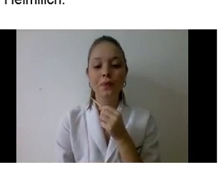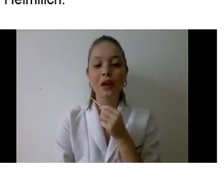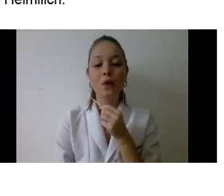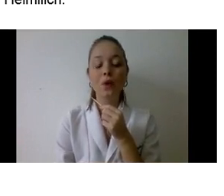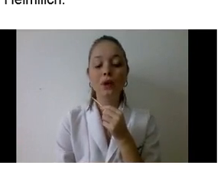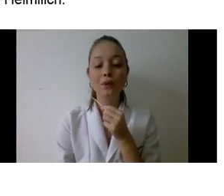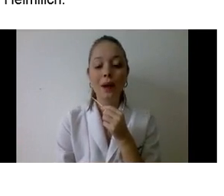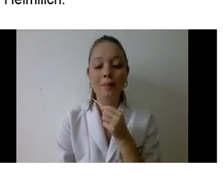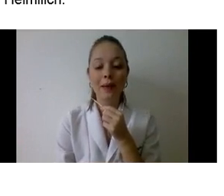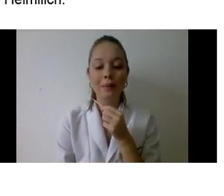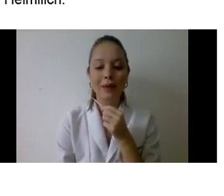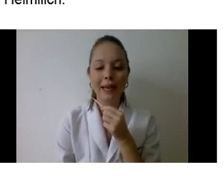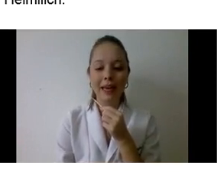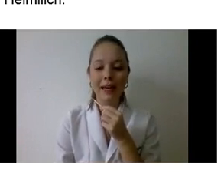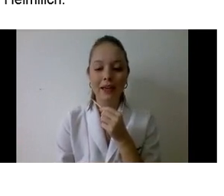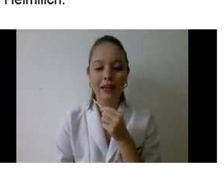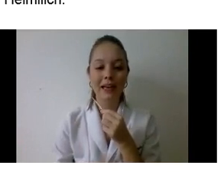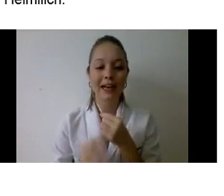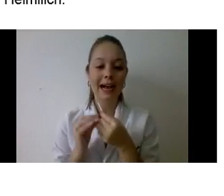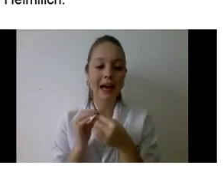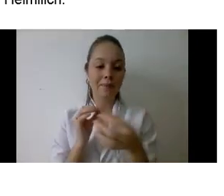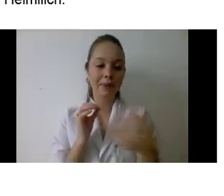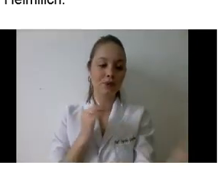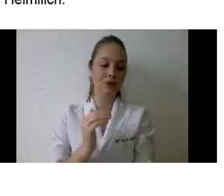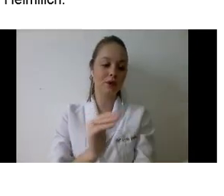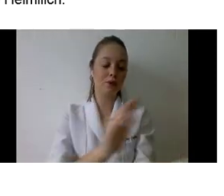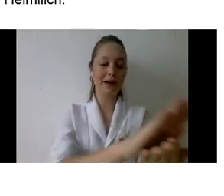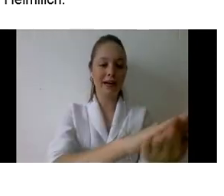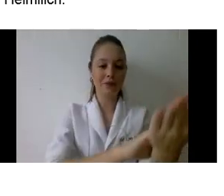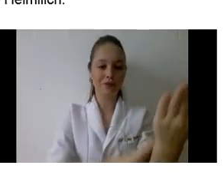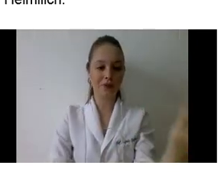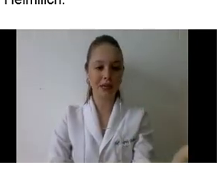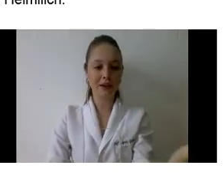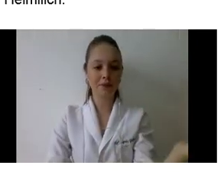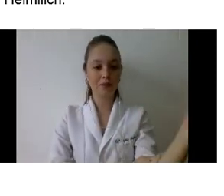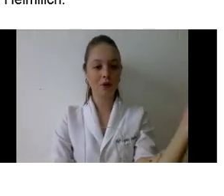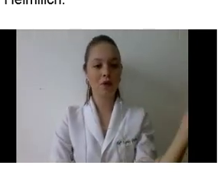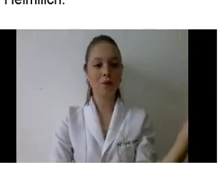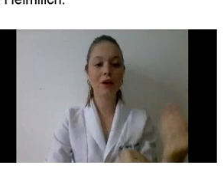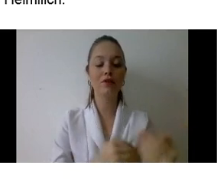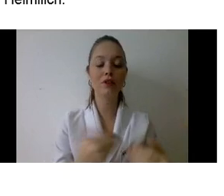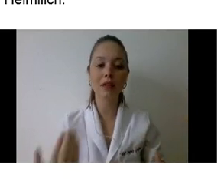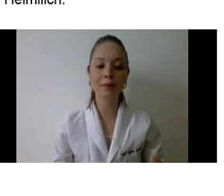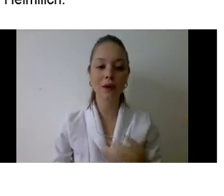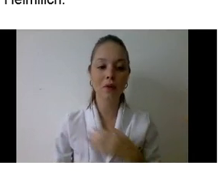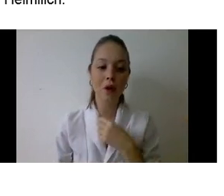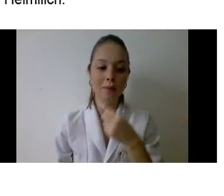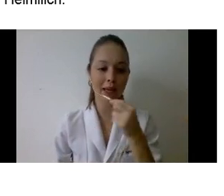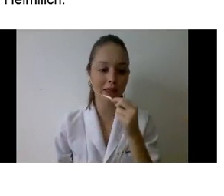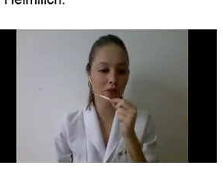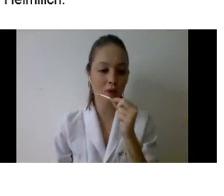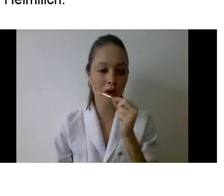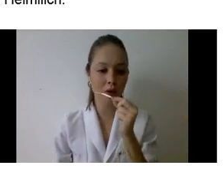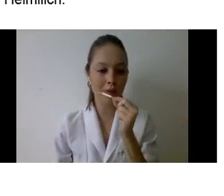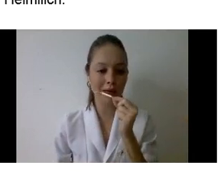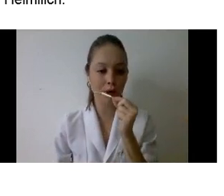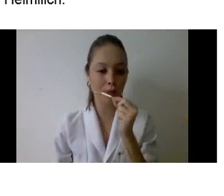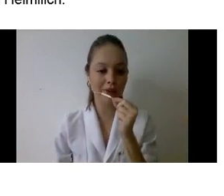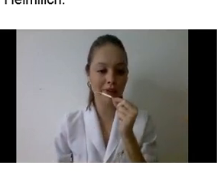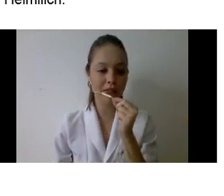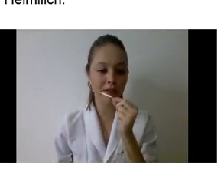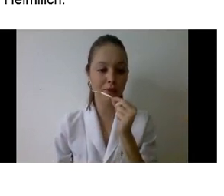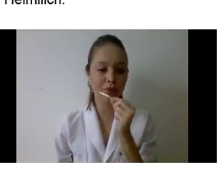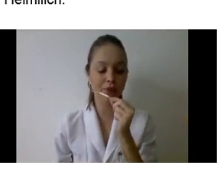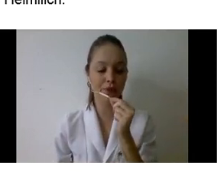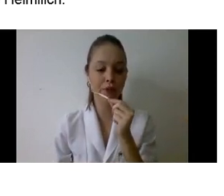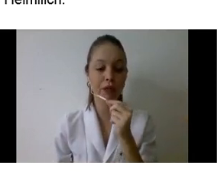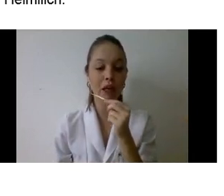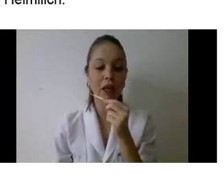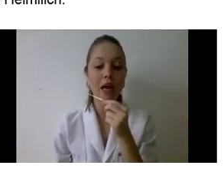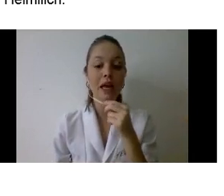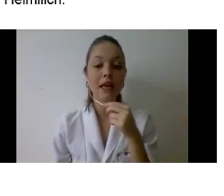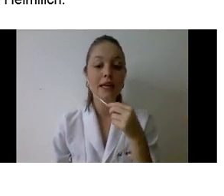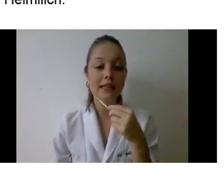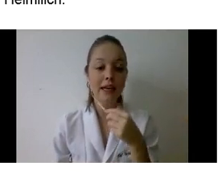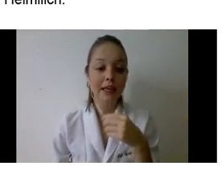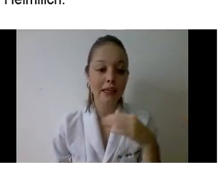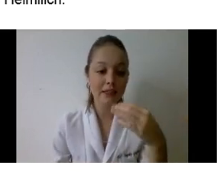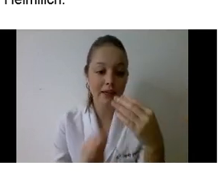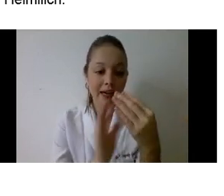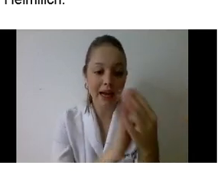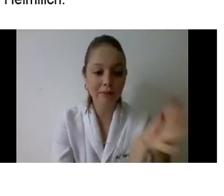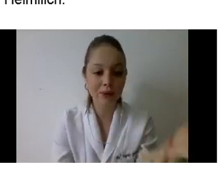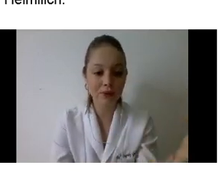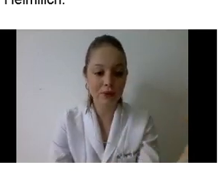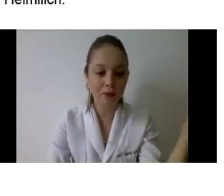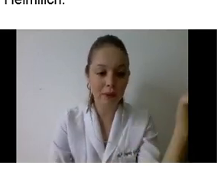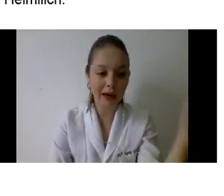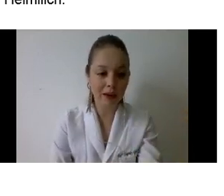ok? Quando é bebê que cabe no seu braço, tá? Como que eu vou saber qual manobra fazer, professora? Se